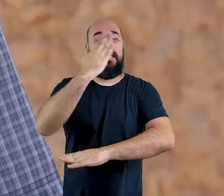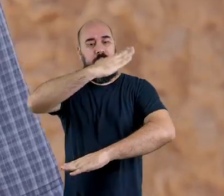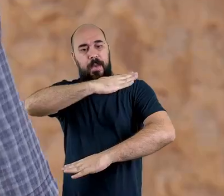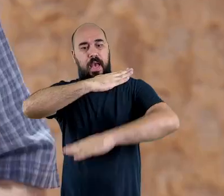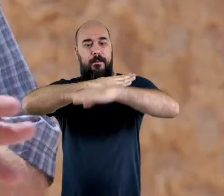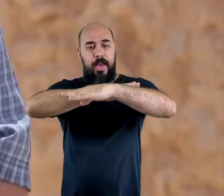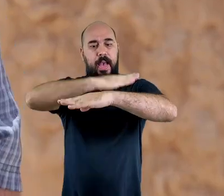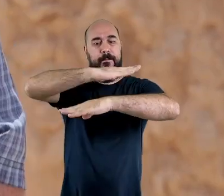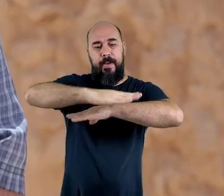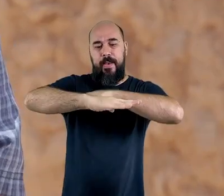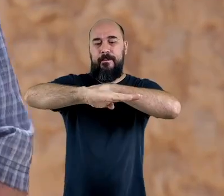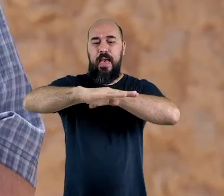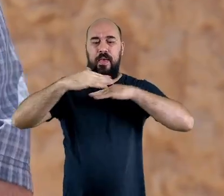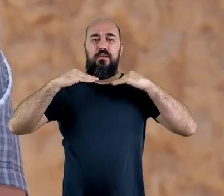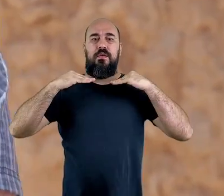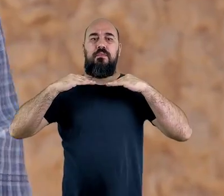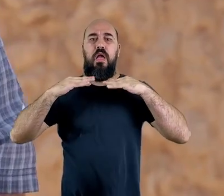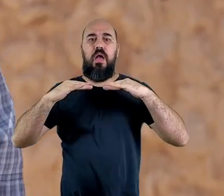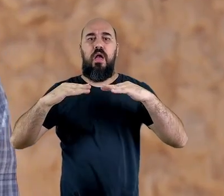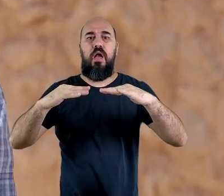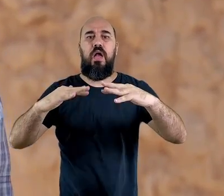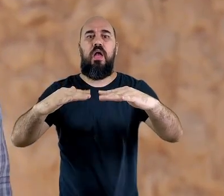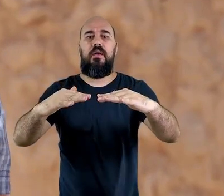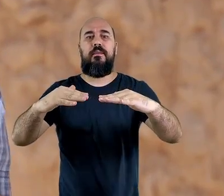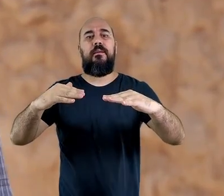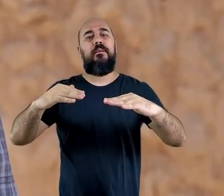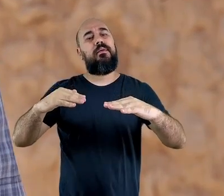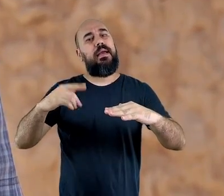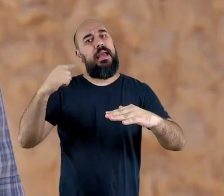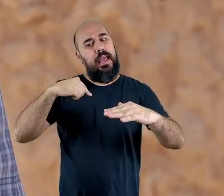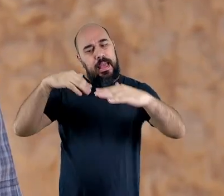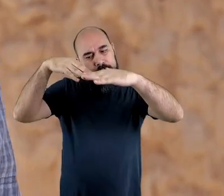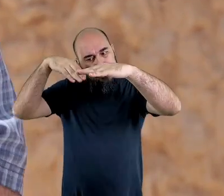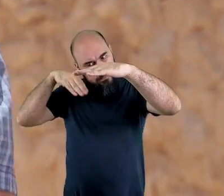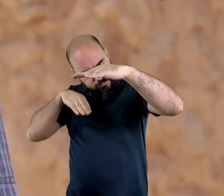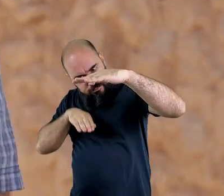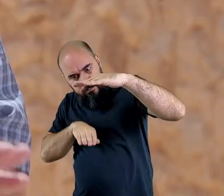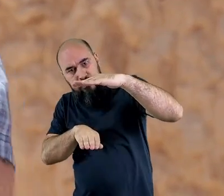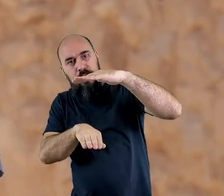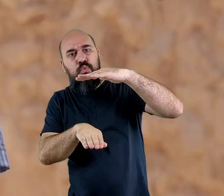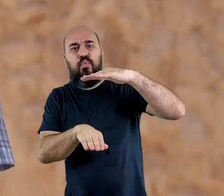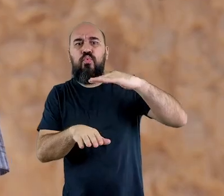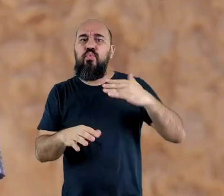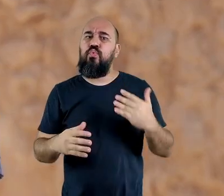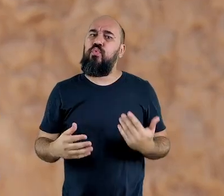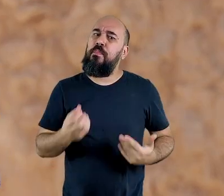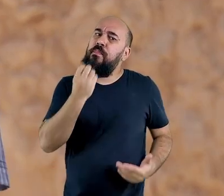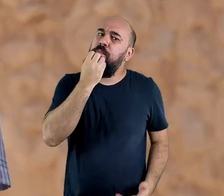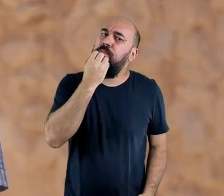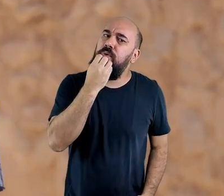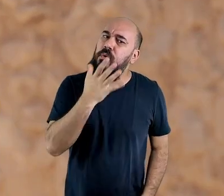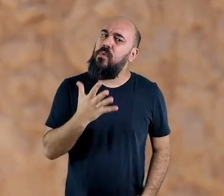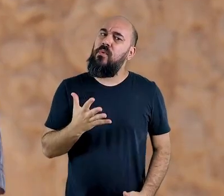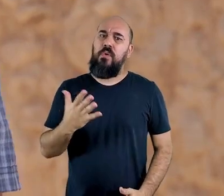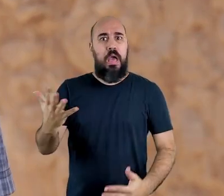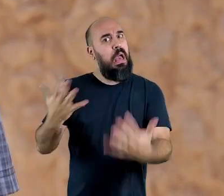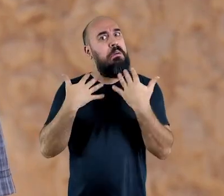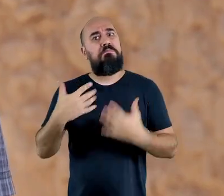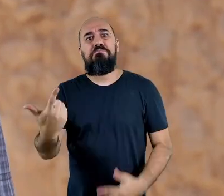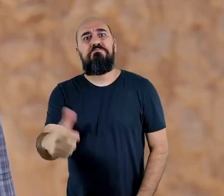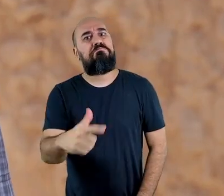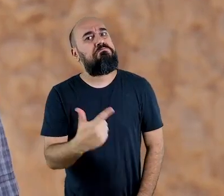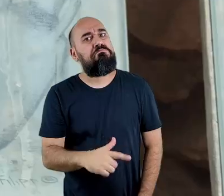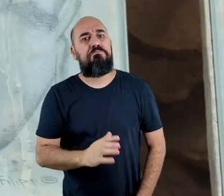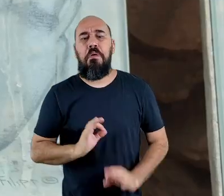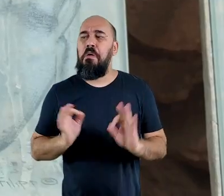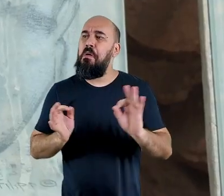madeira. Portanto, a temperatura era totalmente diferente, muito mais fria para que isso permitisse preservar todas as mercadorias que